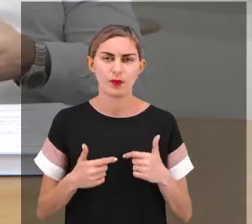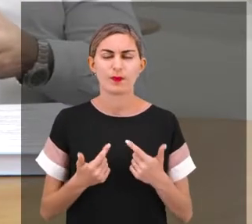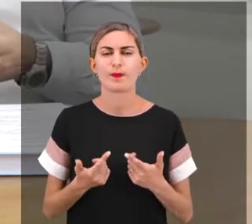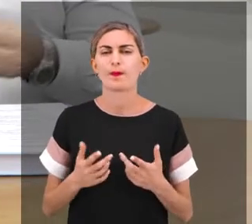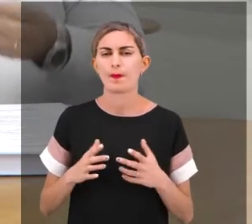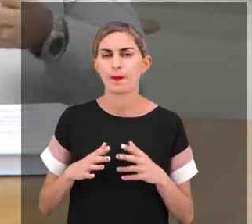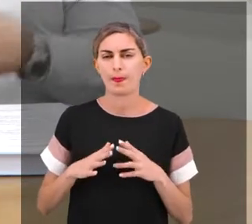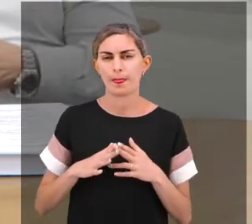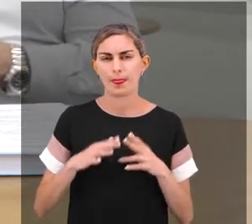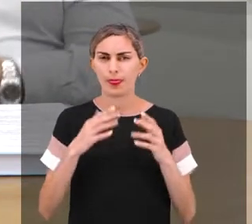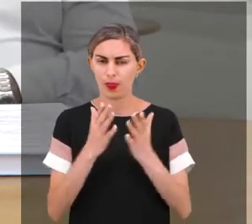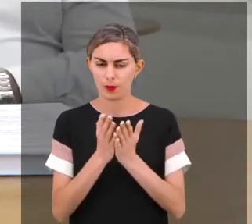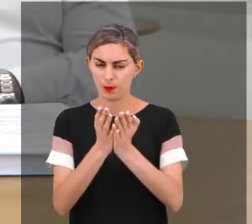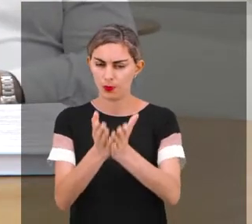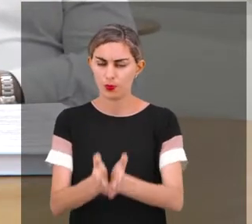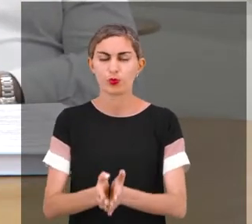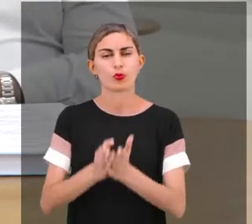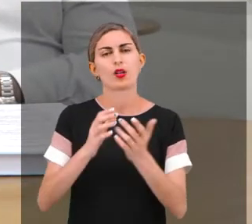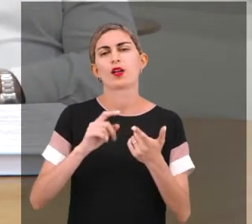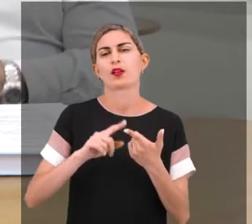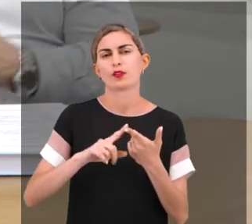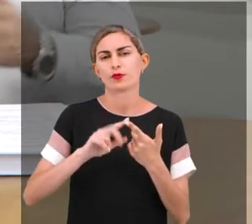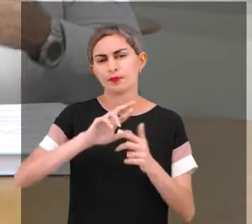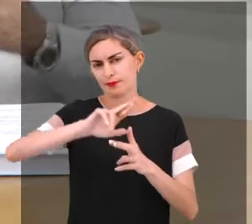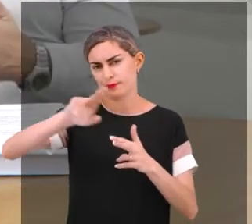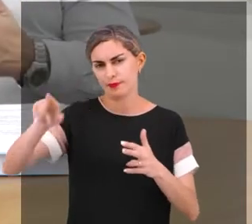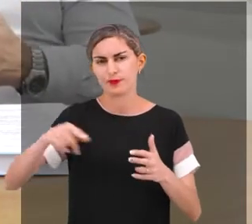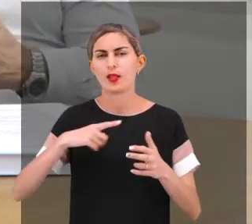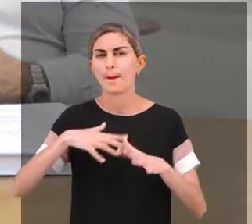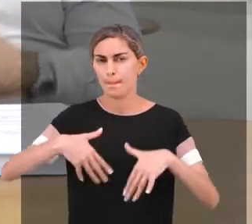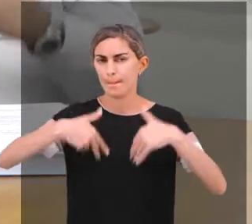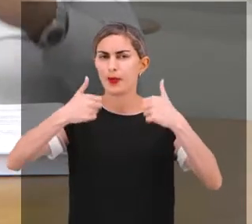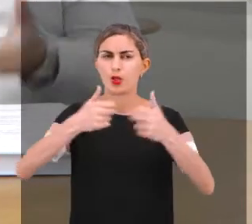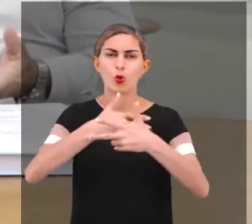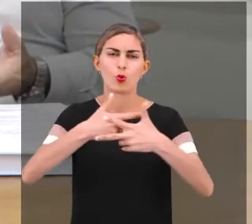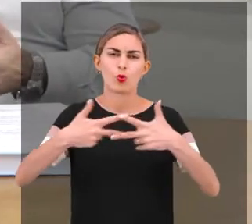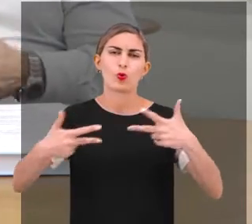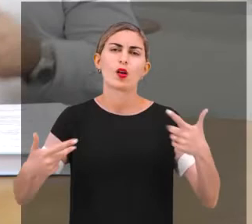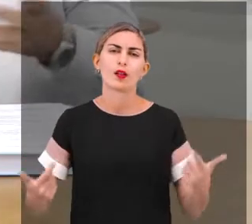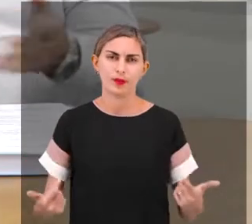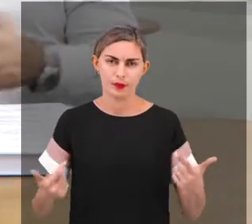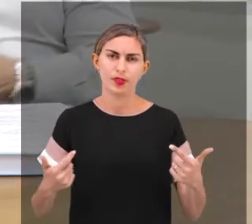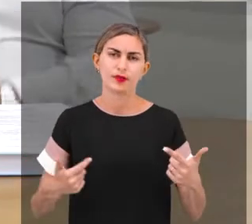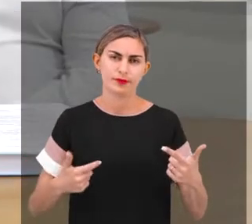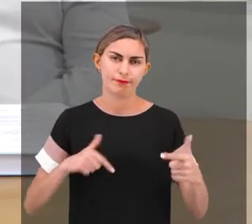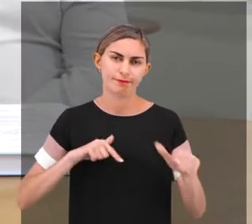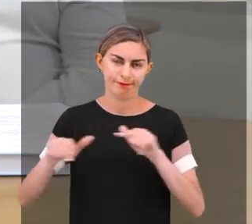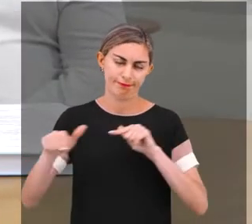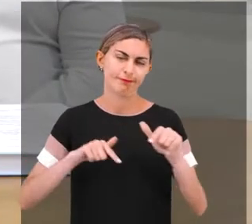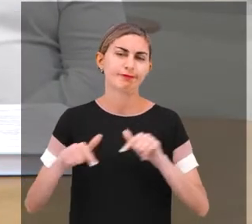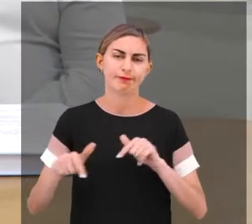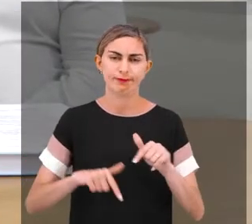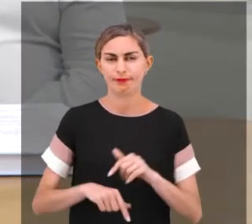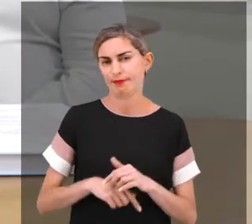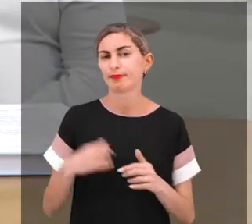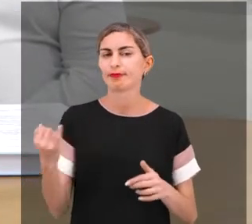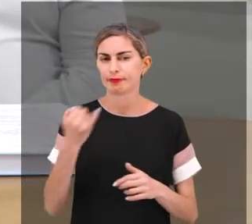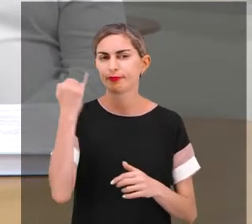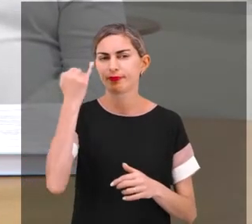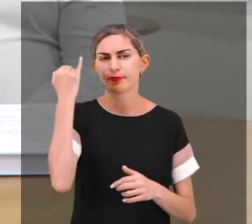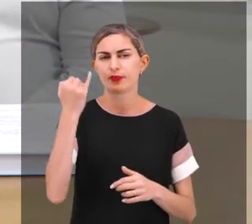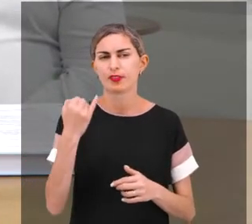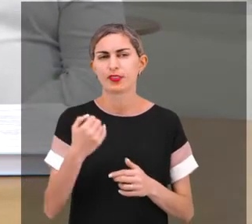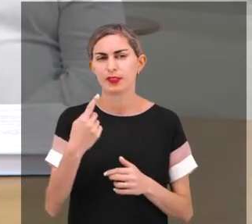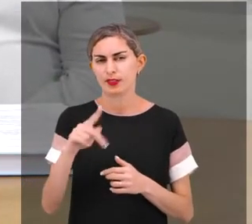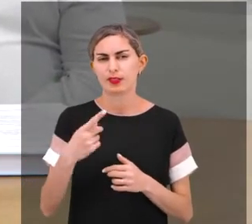de ambiente no trabalho portuário e aquaviário viesse a ter uma melhor qualidade para os trabalhadores. É importante, né,